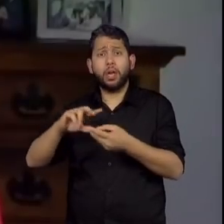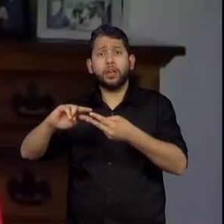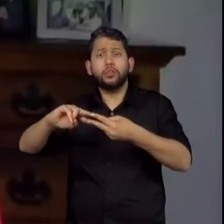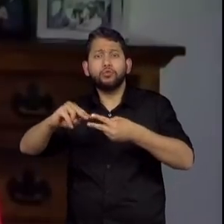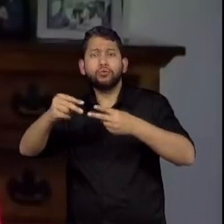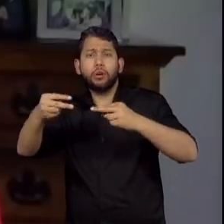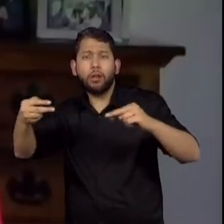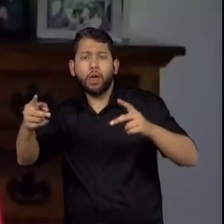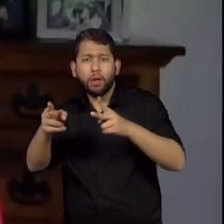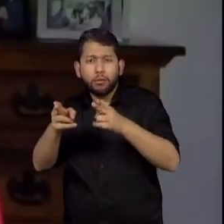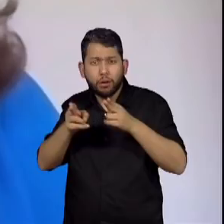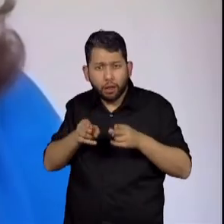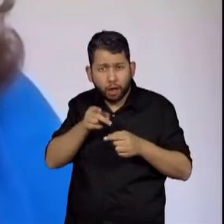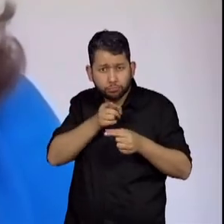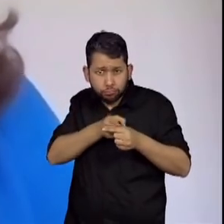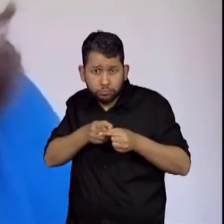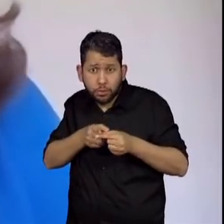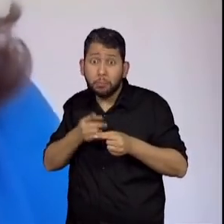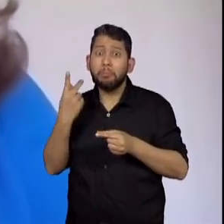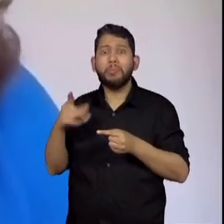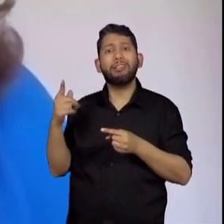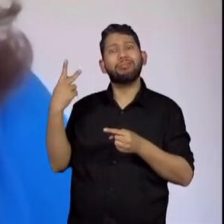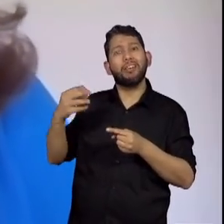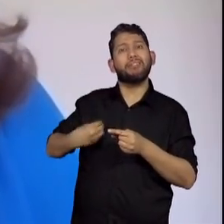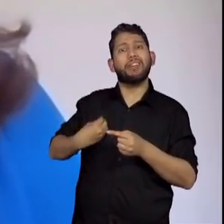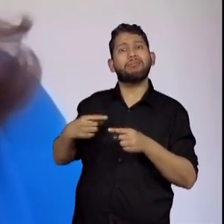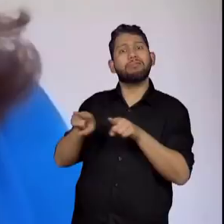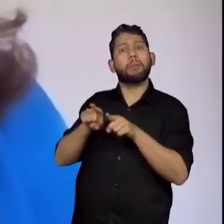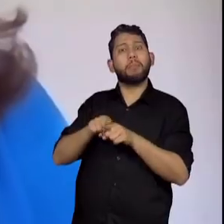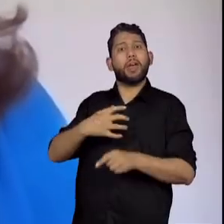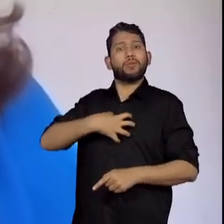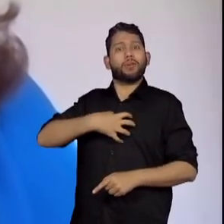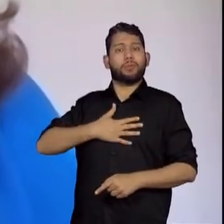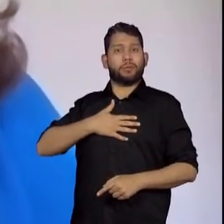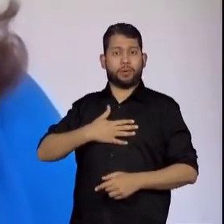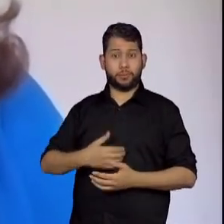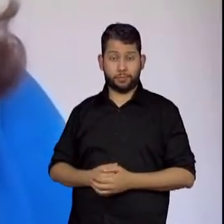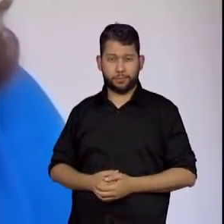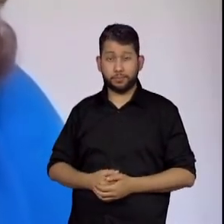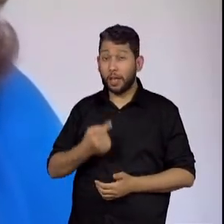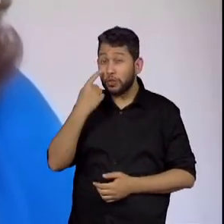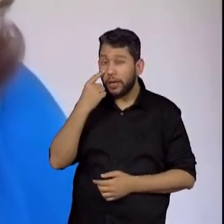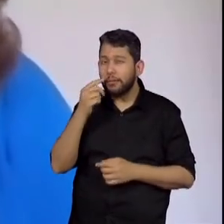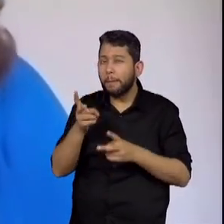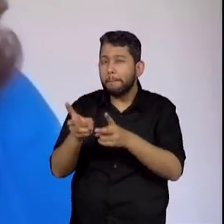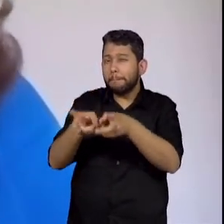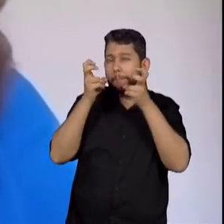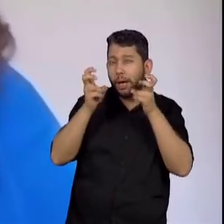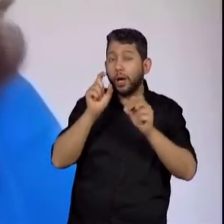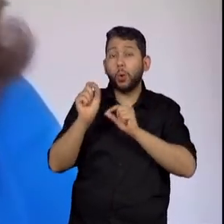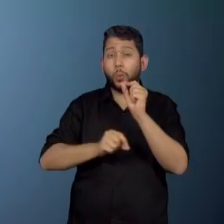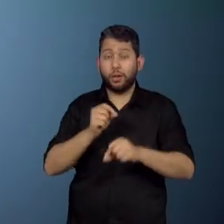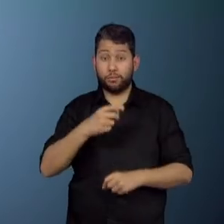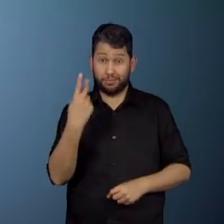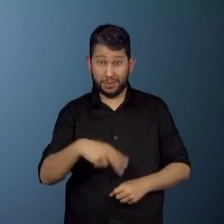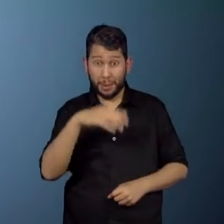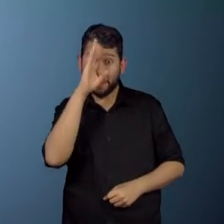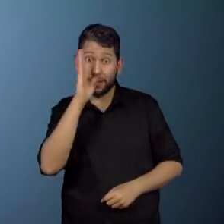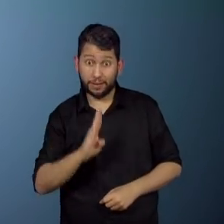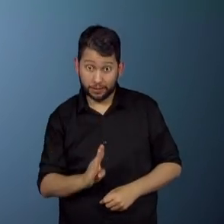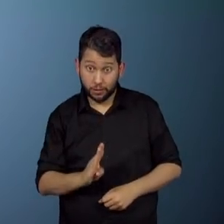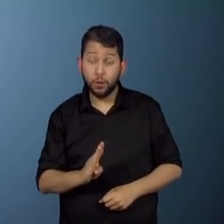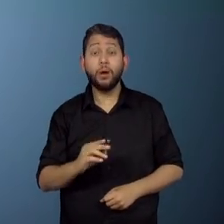à forma deles viverem. Nós decidimos criar um banco de DNA da nossa população, porque não existia da